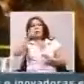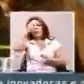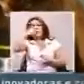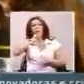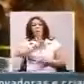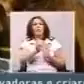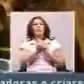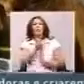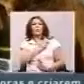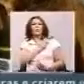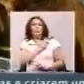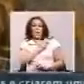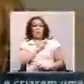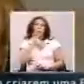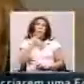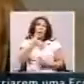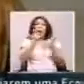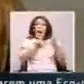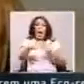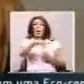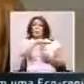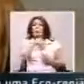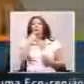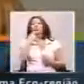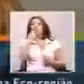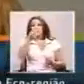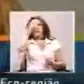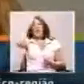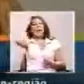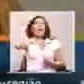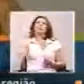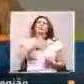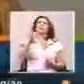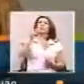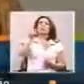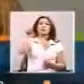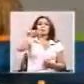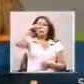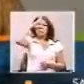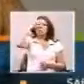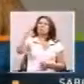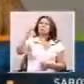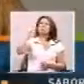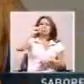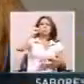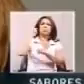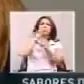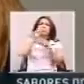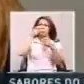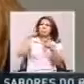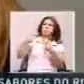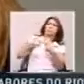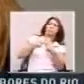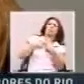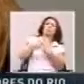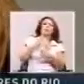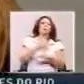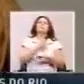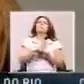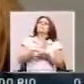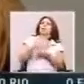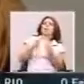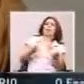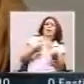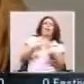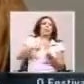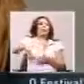Pelos vistos, já quem esteja a dizer que não havia necessidade de uma intervenção tão superior, porque os limites são